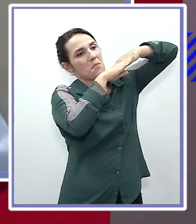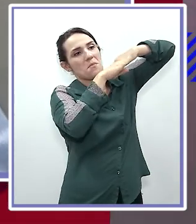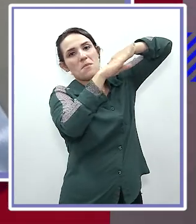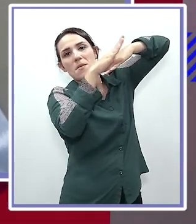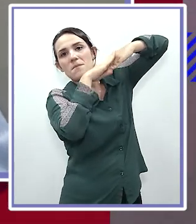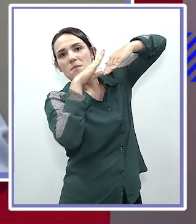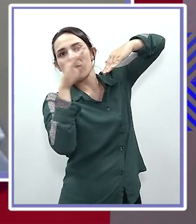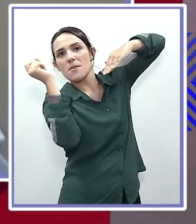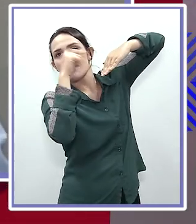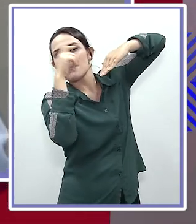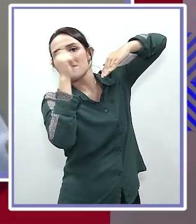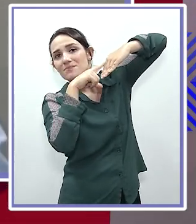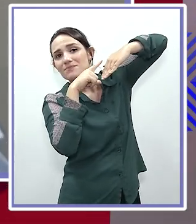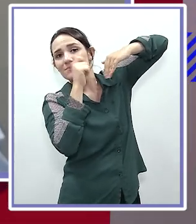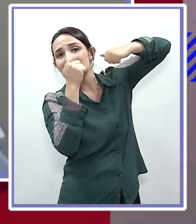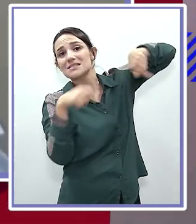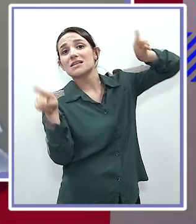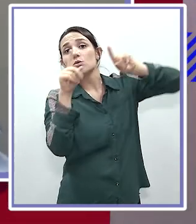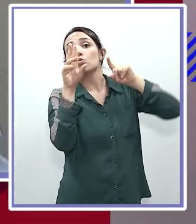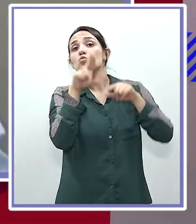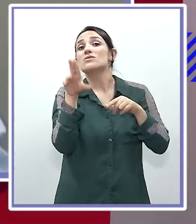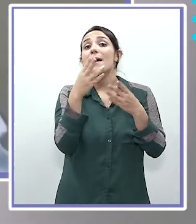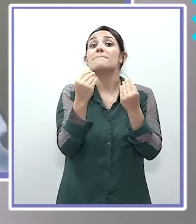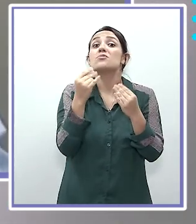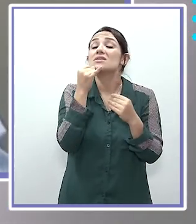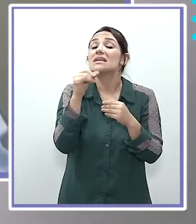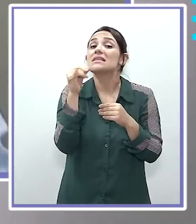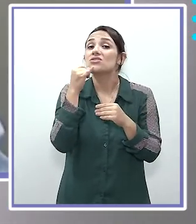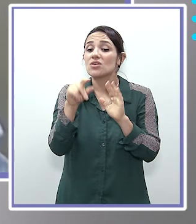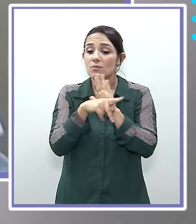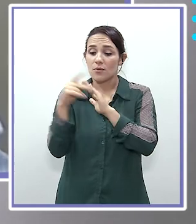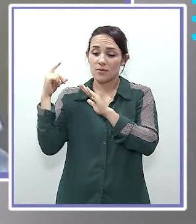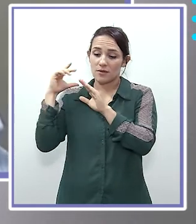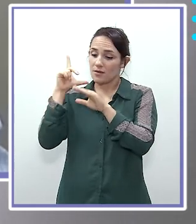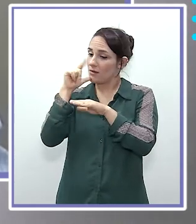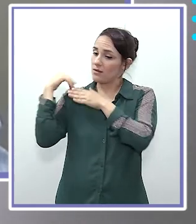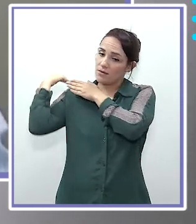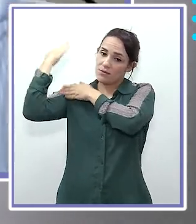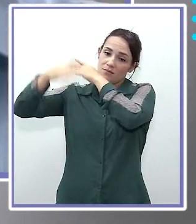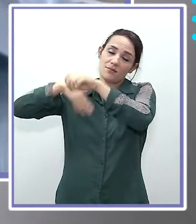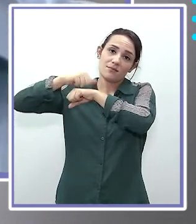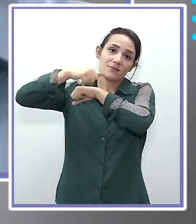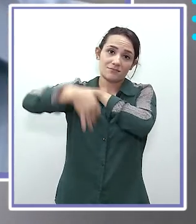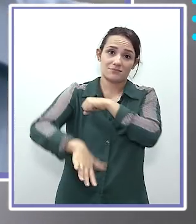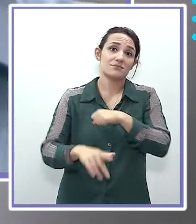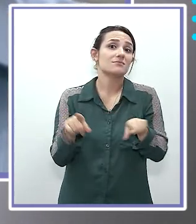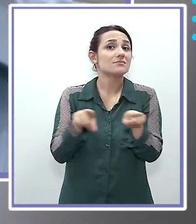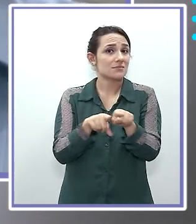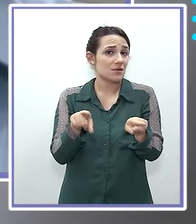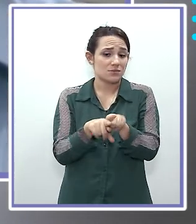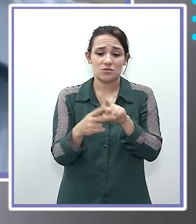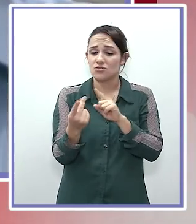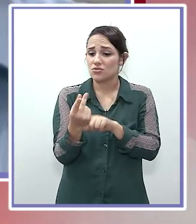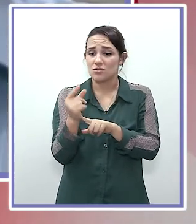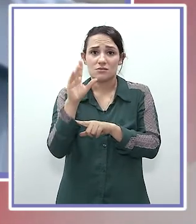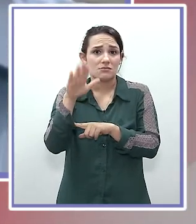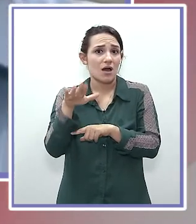uma menor diminuição dos reservatórios de água, como também garantiria um menor custo de energia para